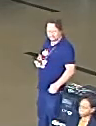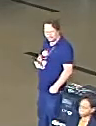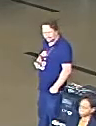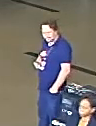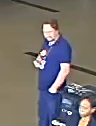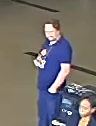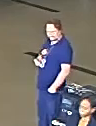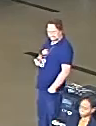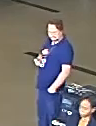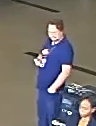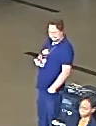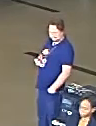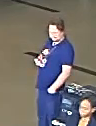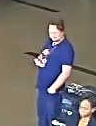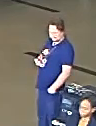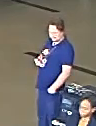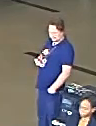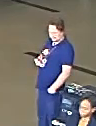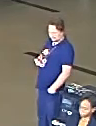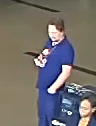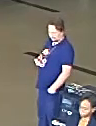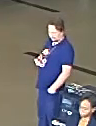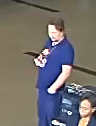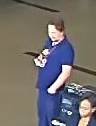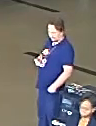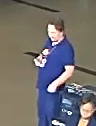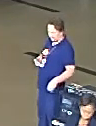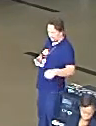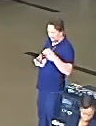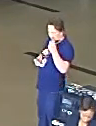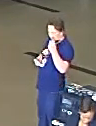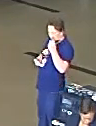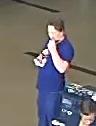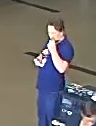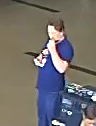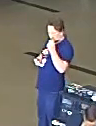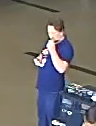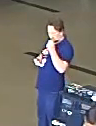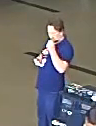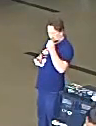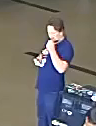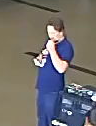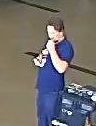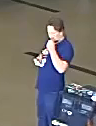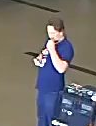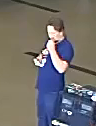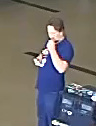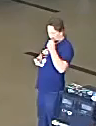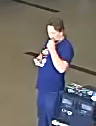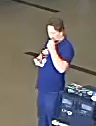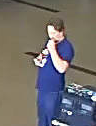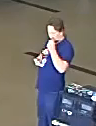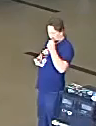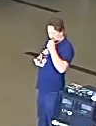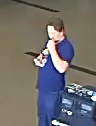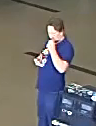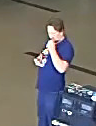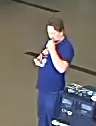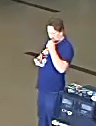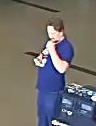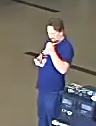a bnt né as leis de acessibilidade 50% de participantes